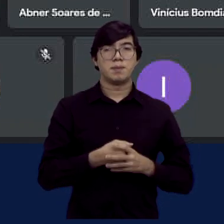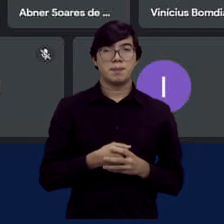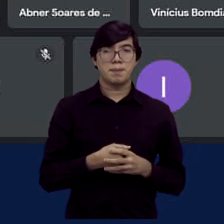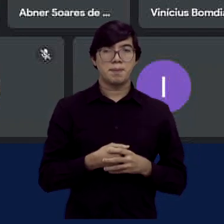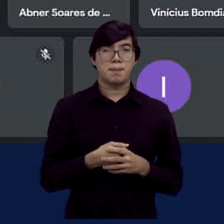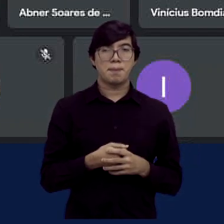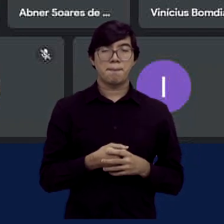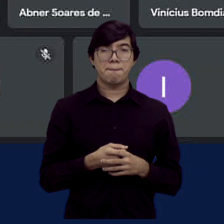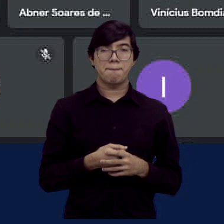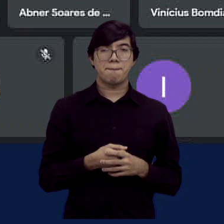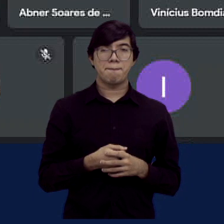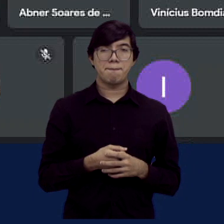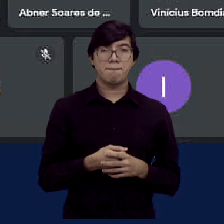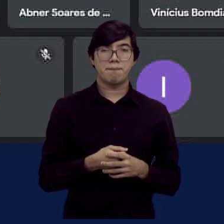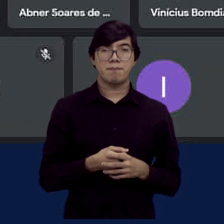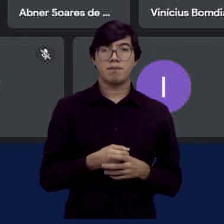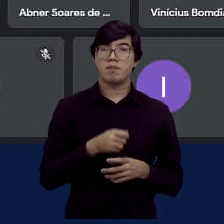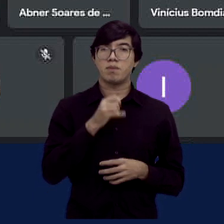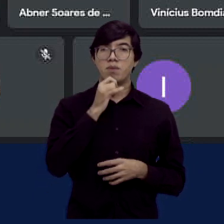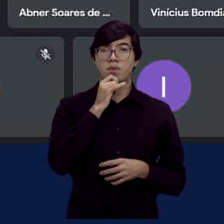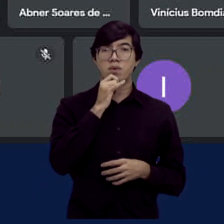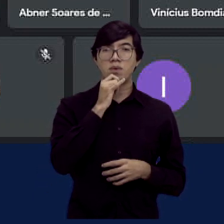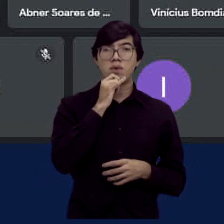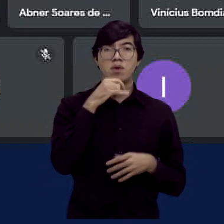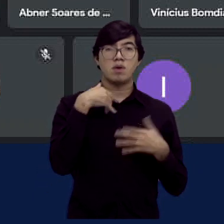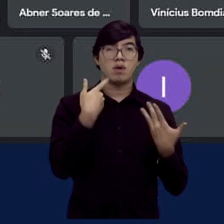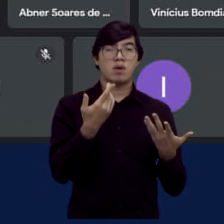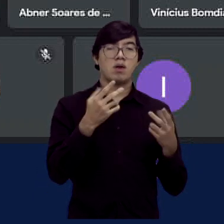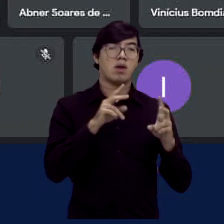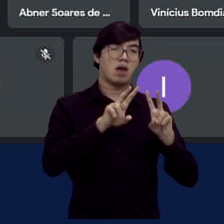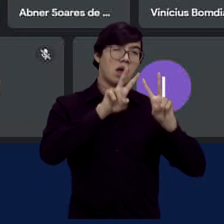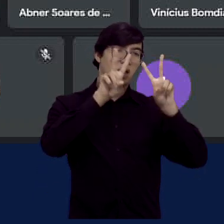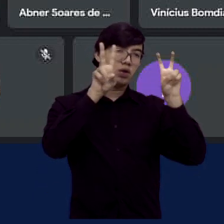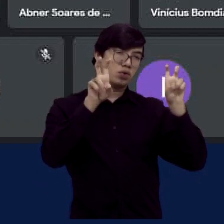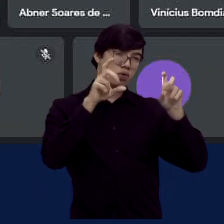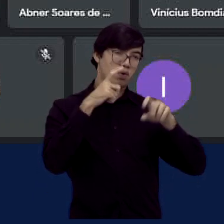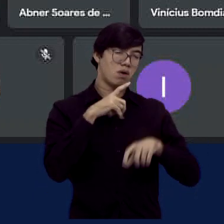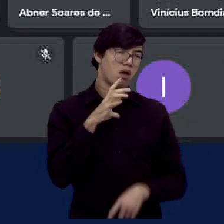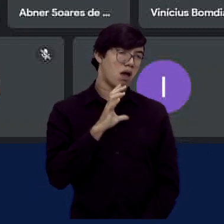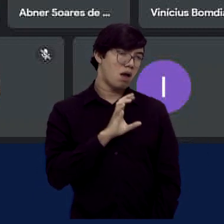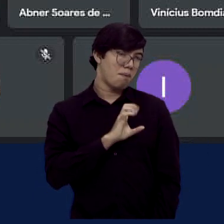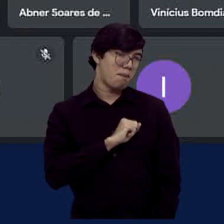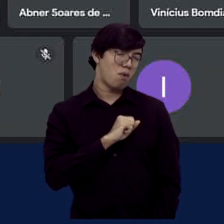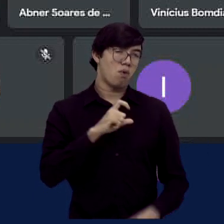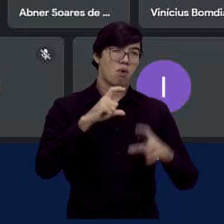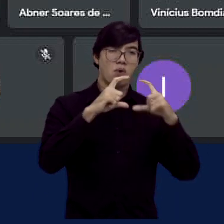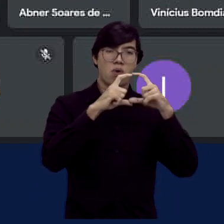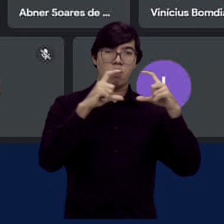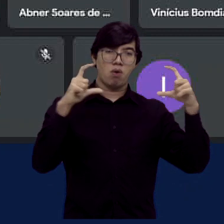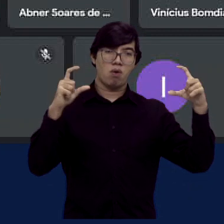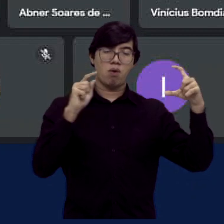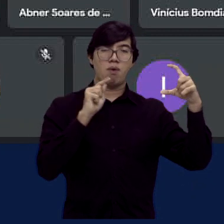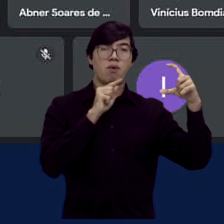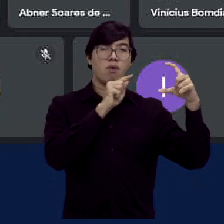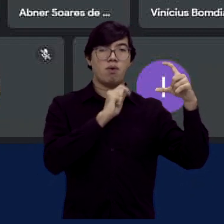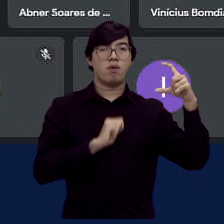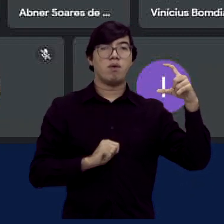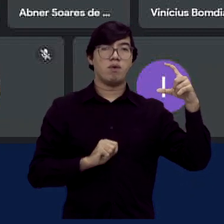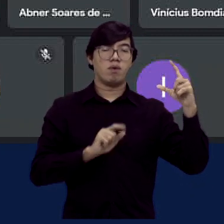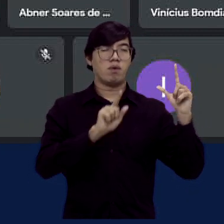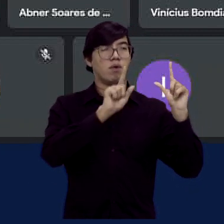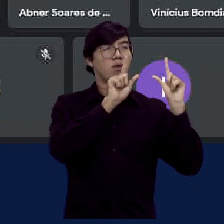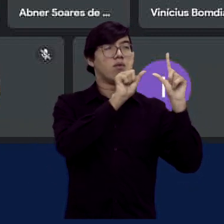Então, você diz, é uma tira sobre o amor. É quase um filme do Wes Anderson, né? Você começa com ele com uma coisa bem grande logo